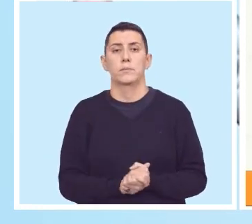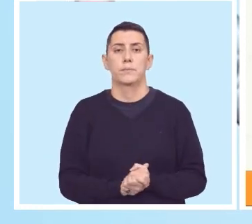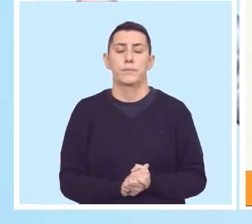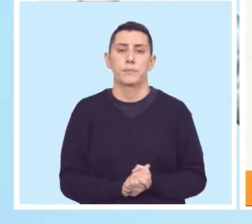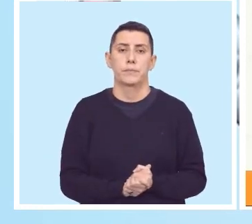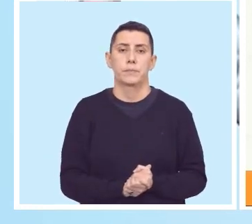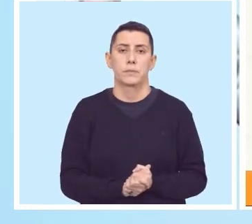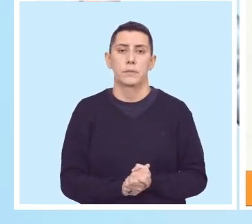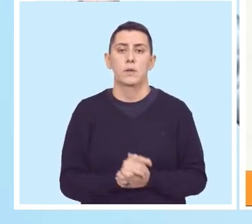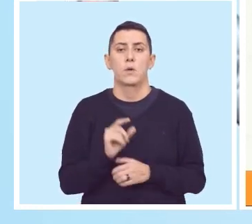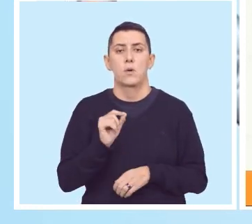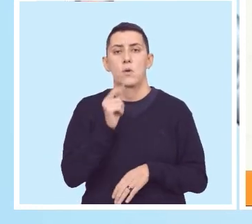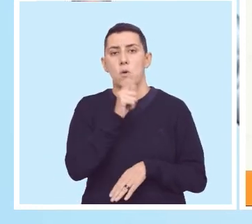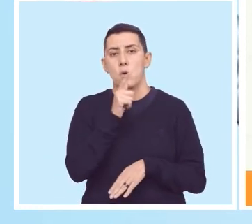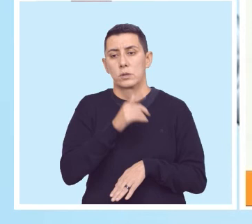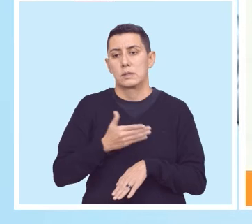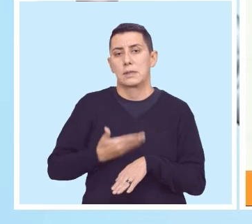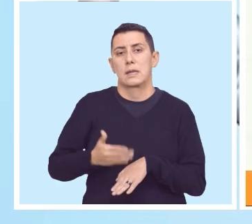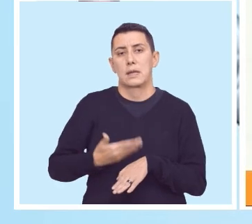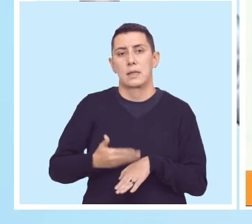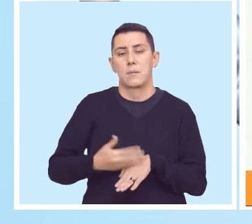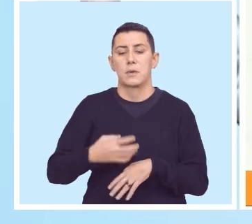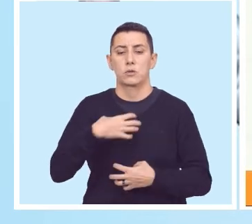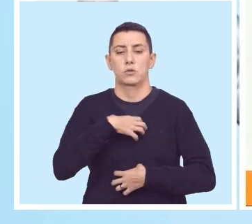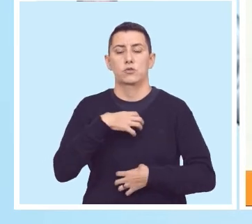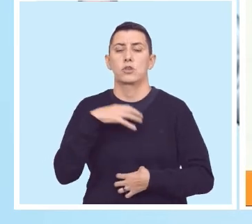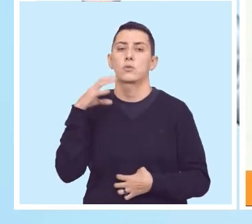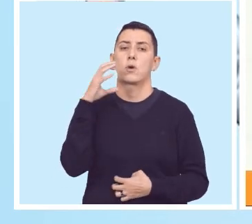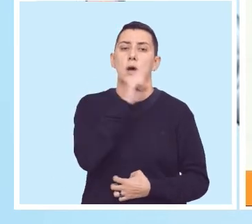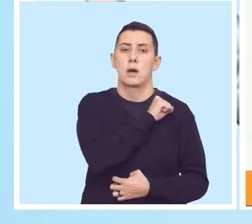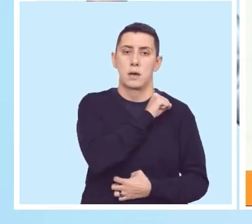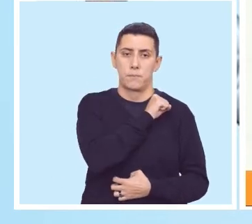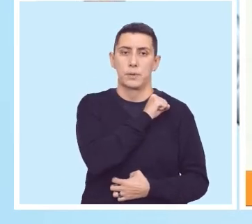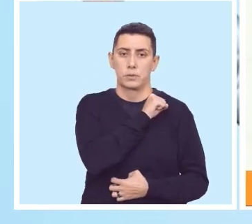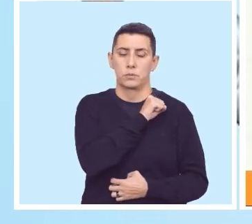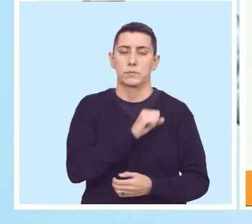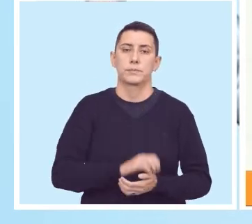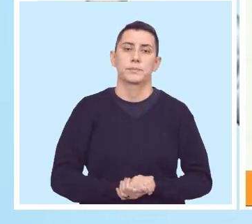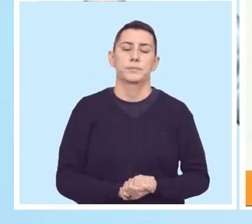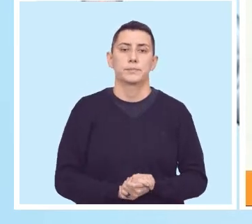para o treinamento de uma forma ágil do modelo treinado.